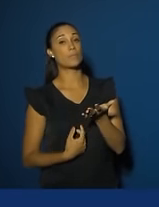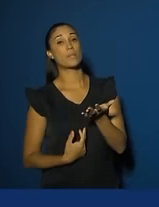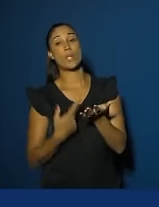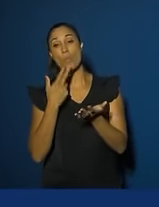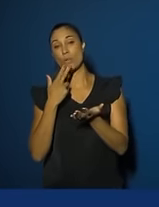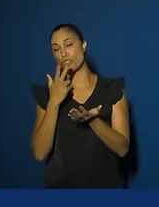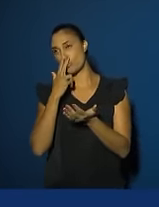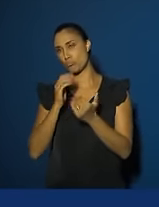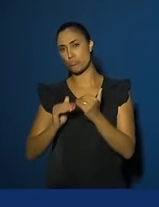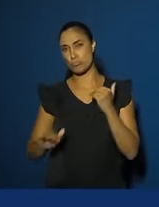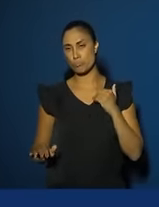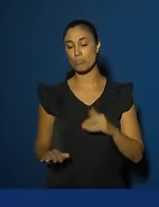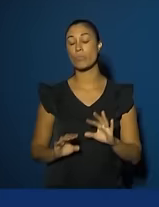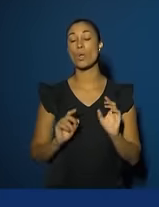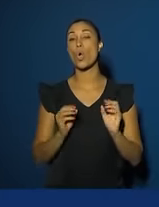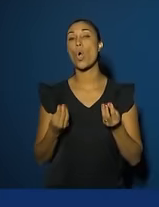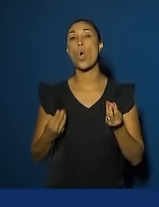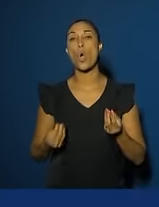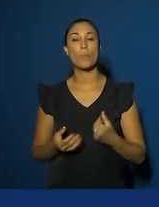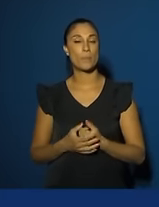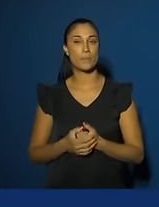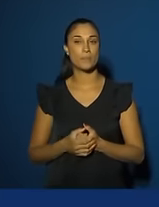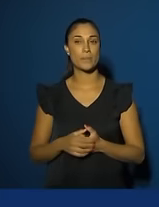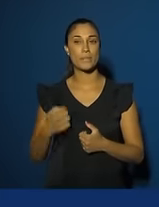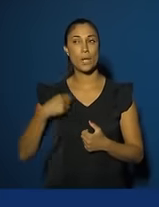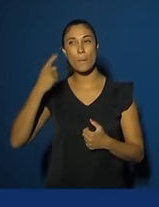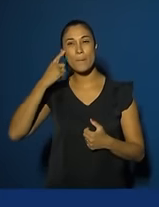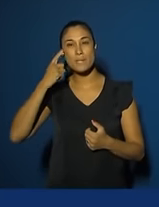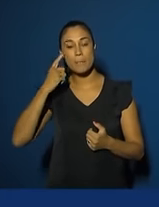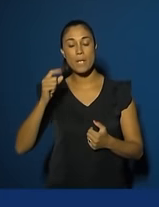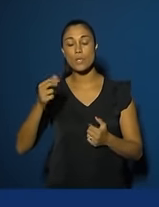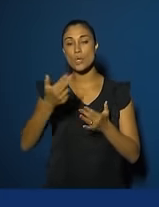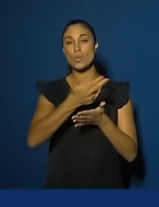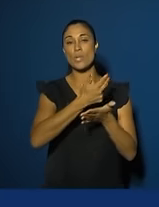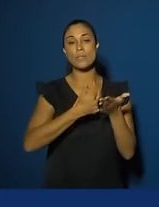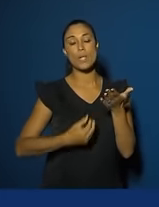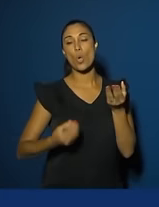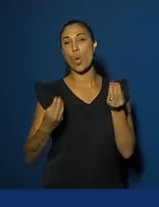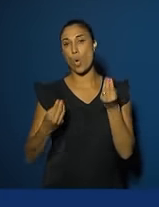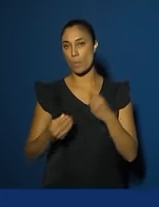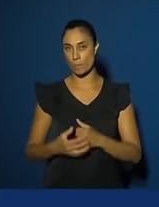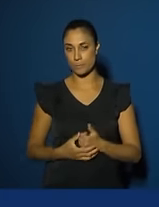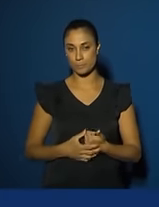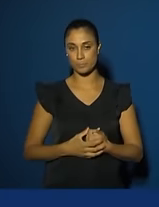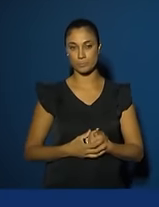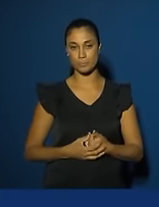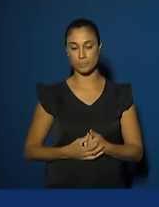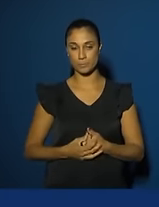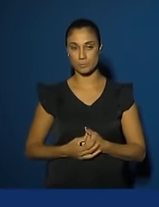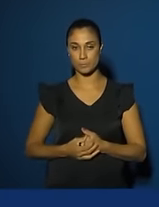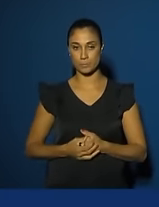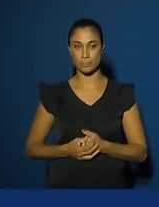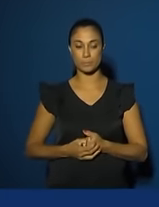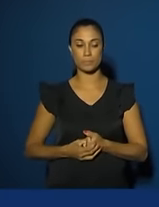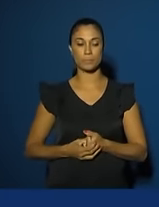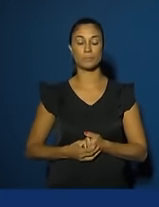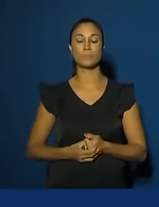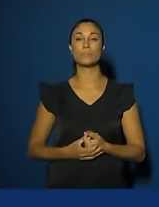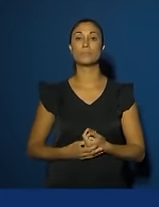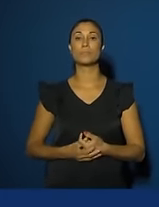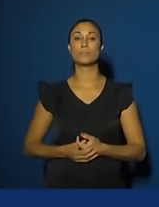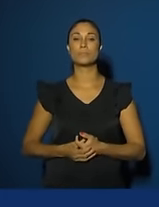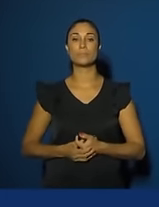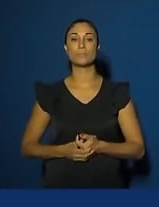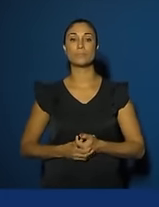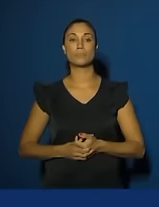não fazem sentido como é que tá a o pensamento desenho dessa reforma do Imposto de Renda direto olha nós estamos